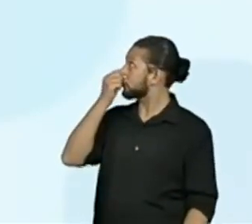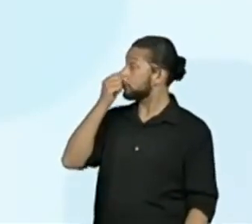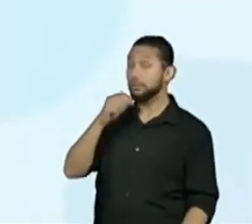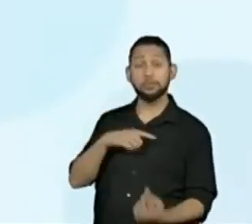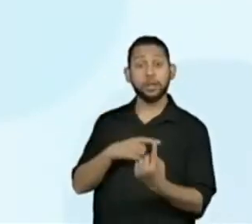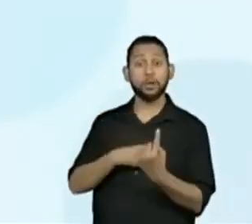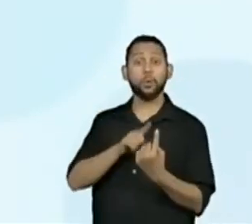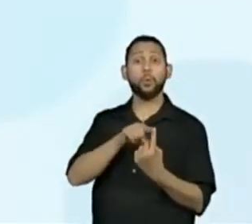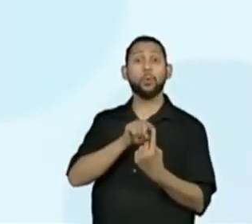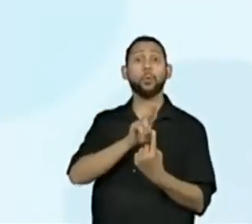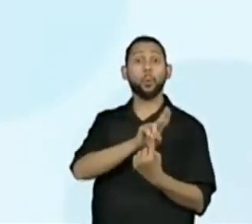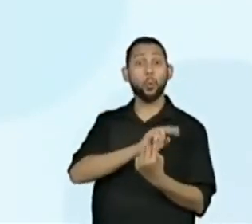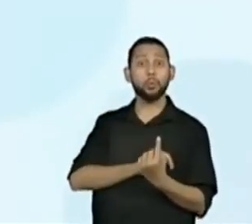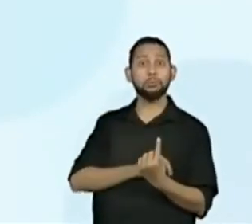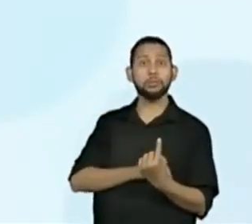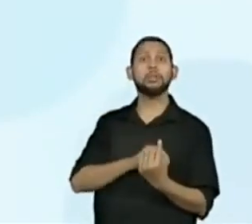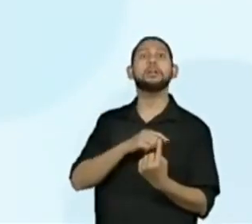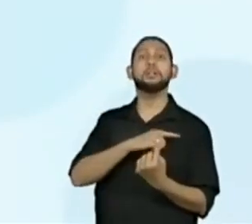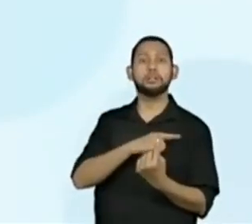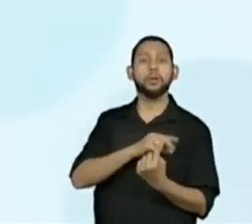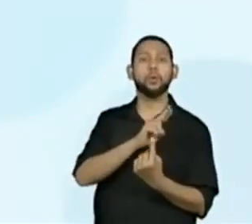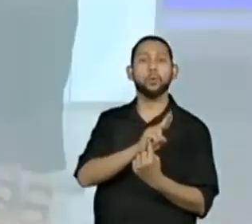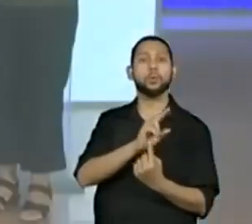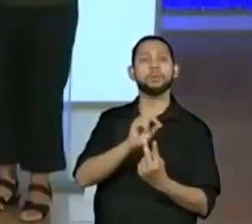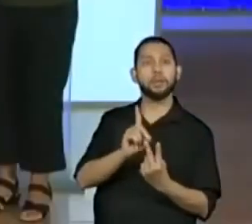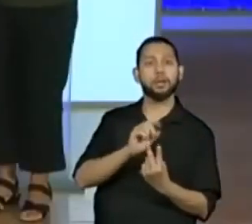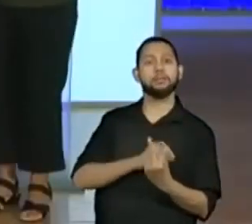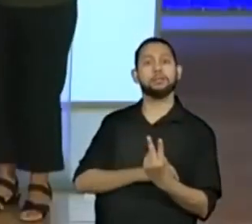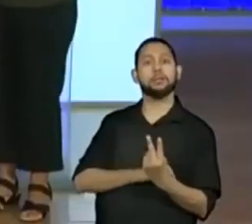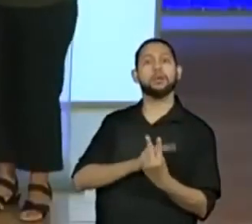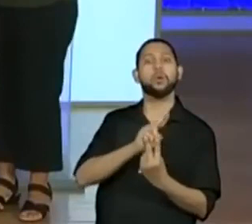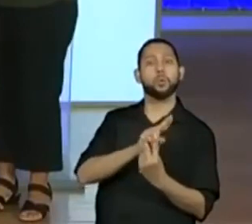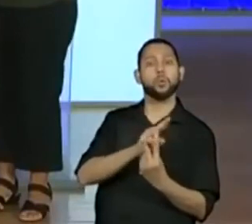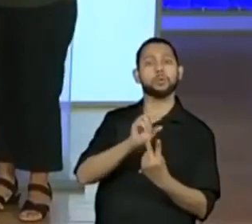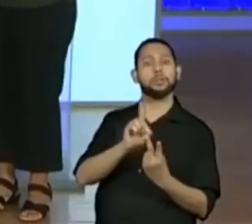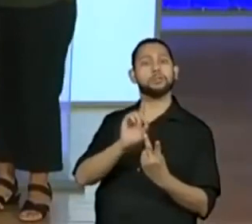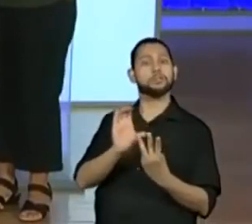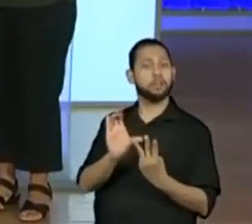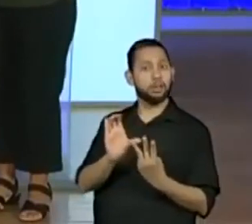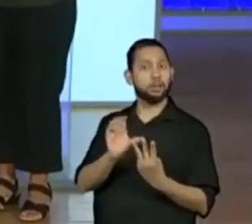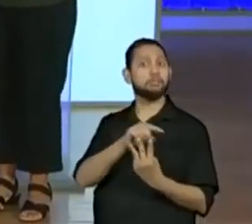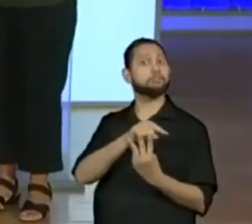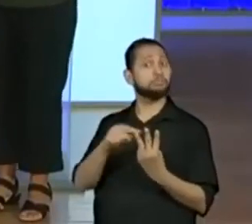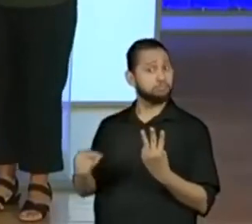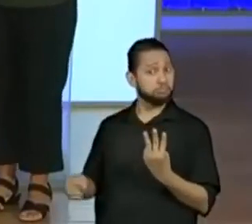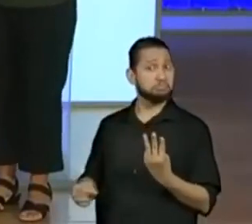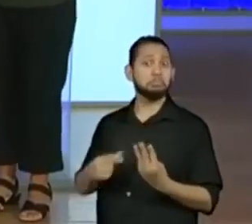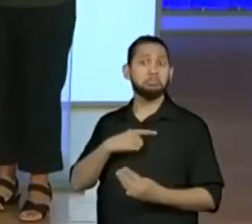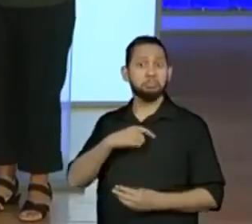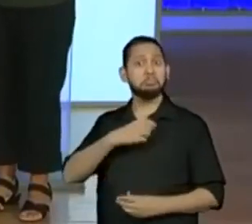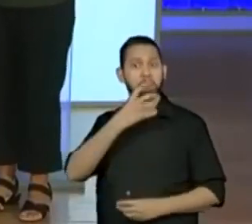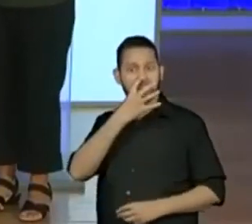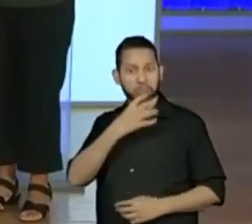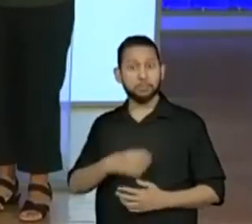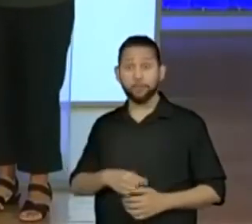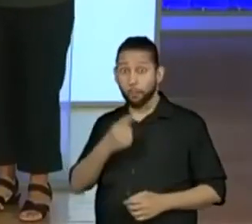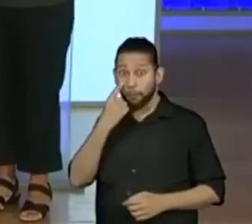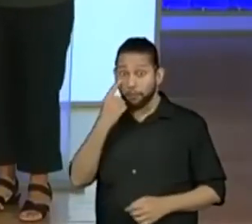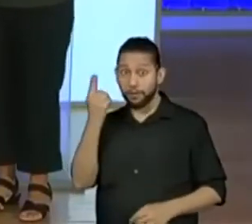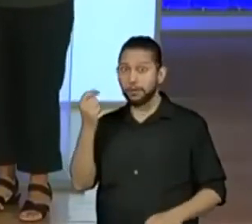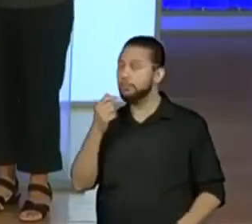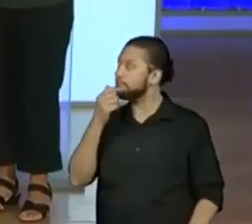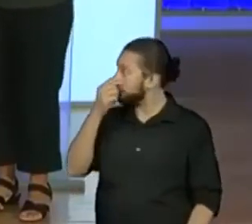bem. E agora, escolhidos os números, vamos então saber o que nos é pedido? Olha